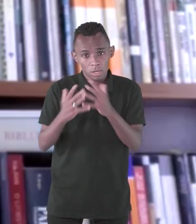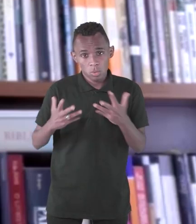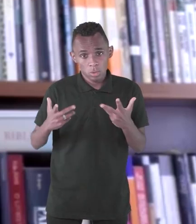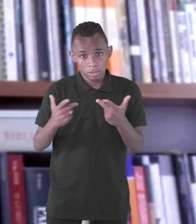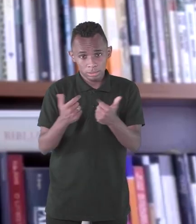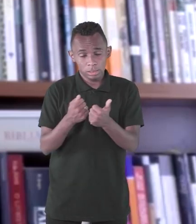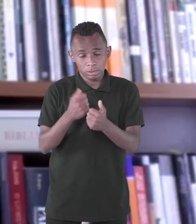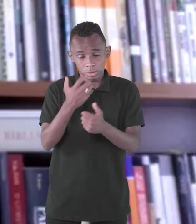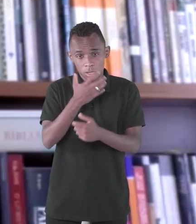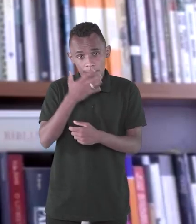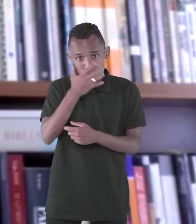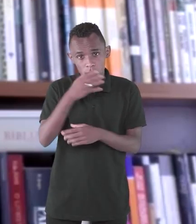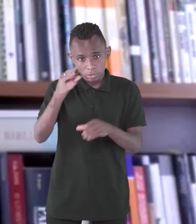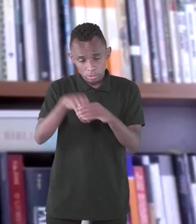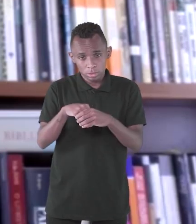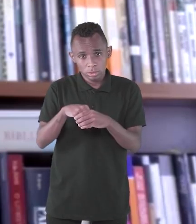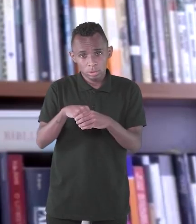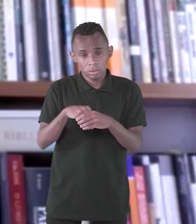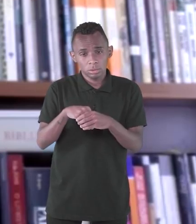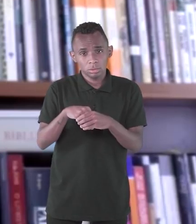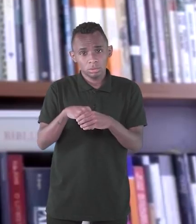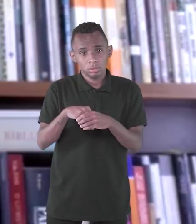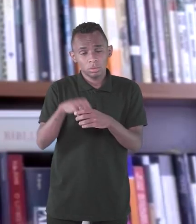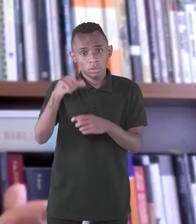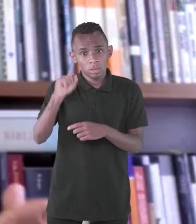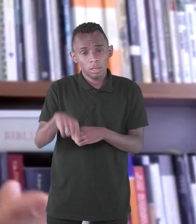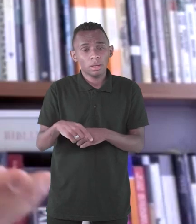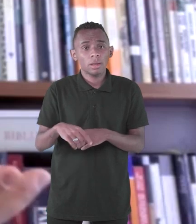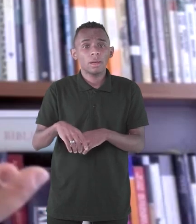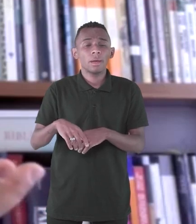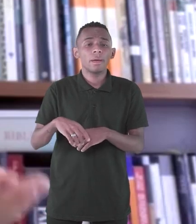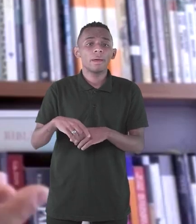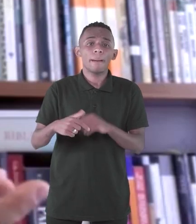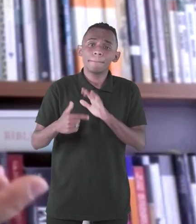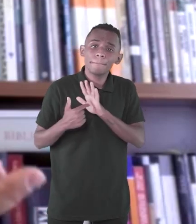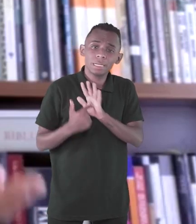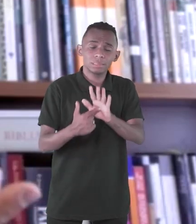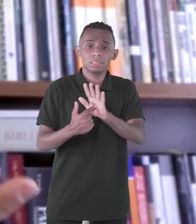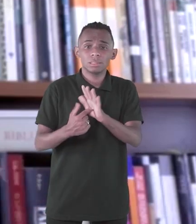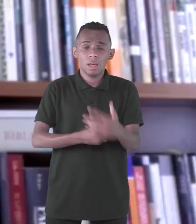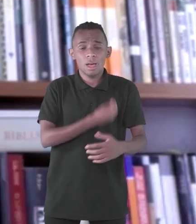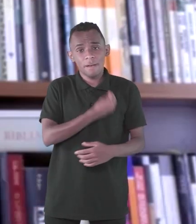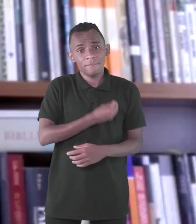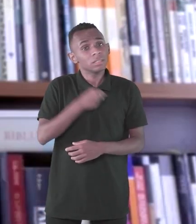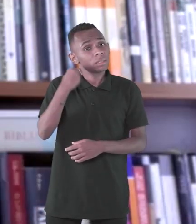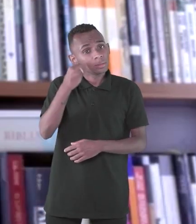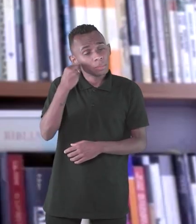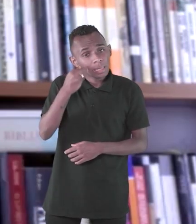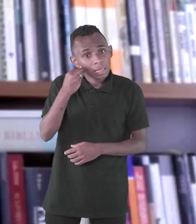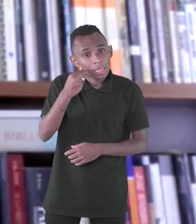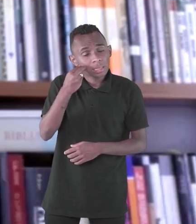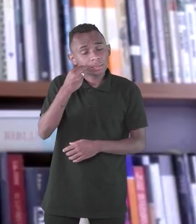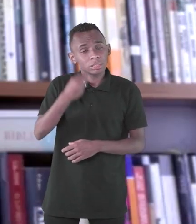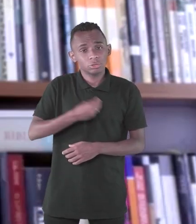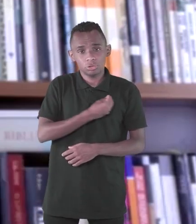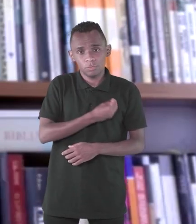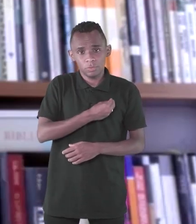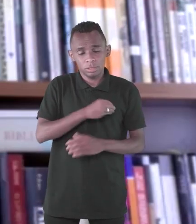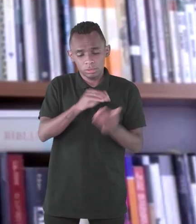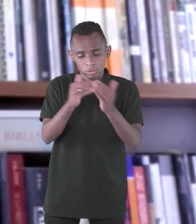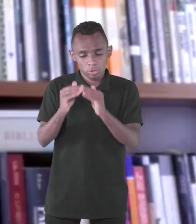periferia é ela refletir a vida da periferia, né? Eu acho que a canção, a